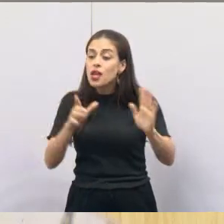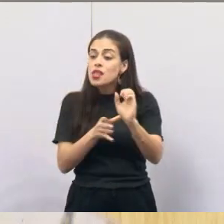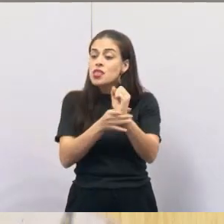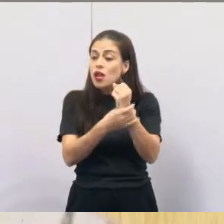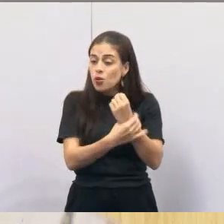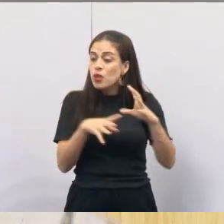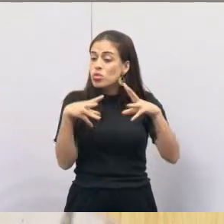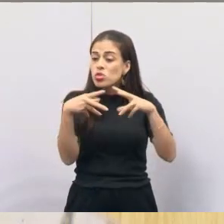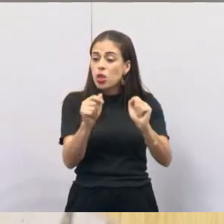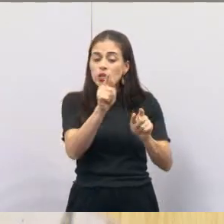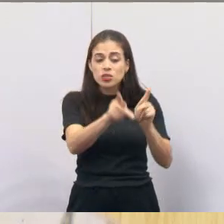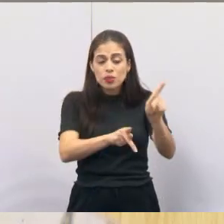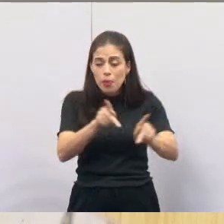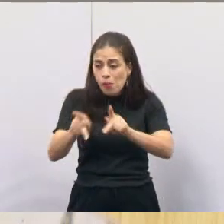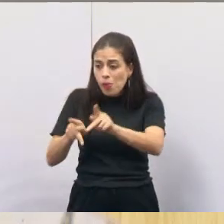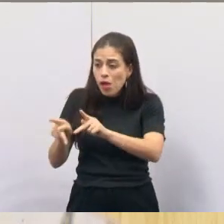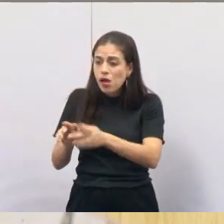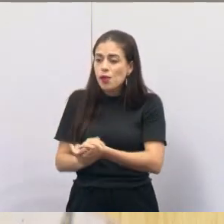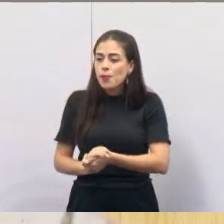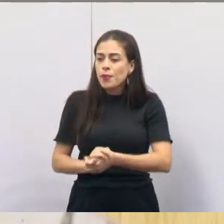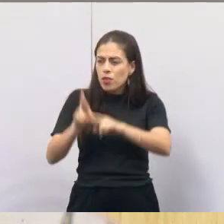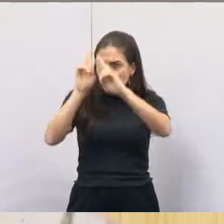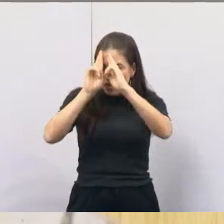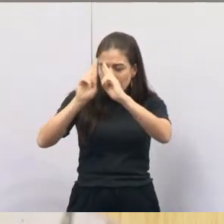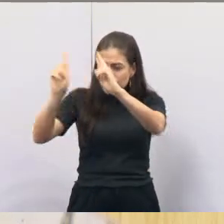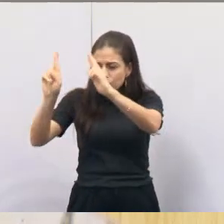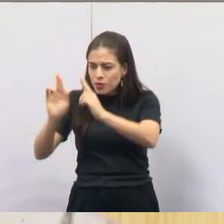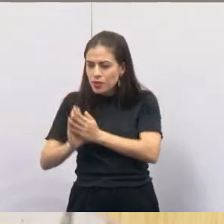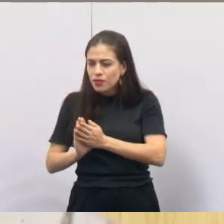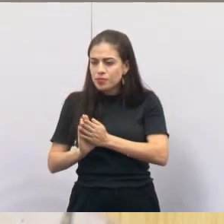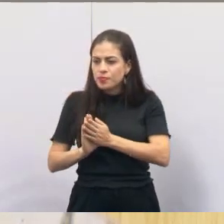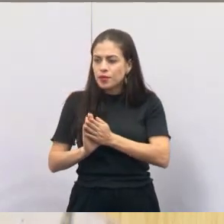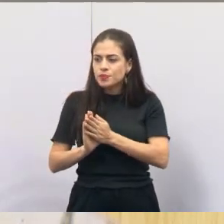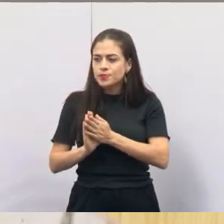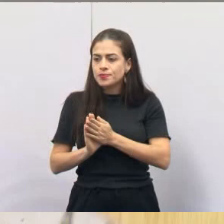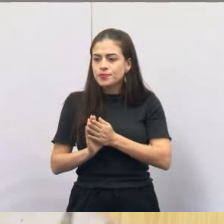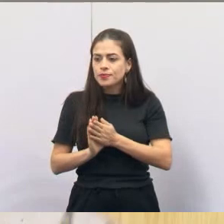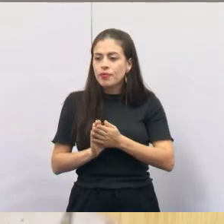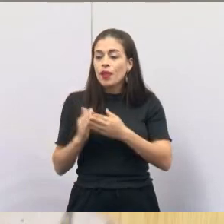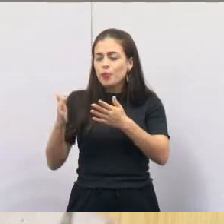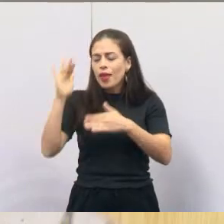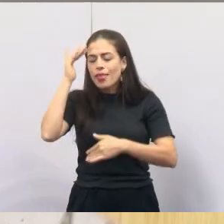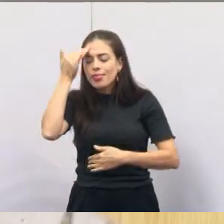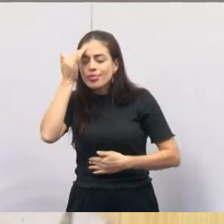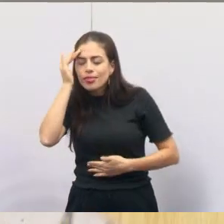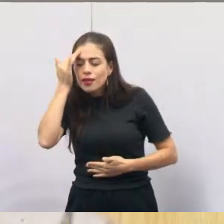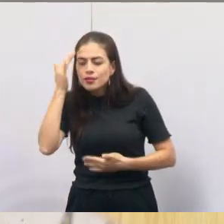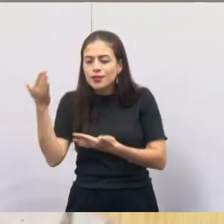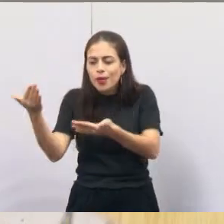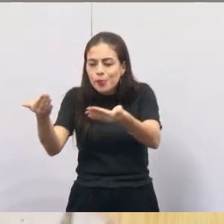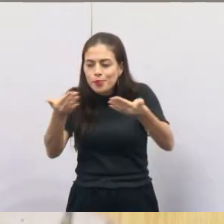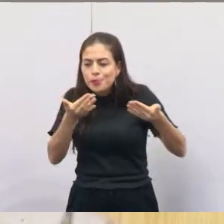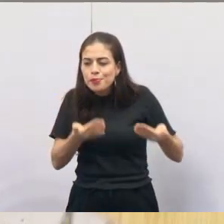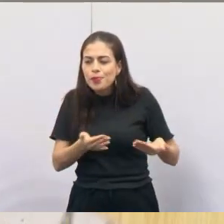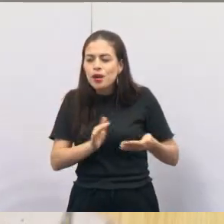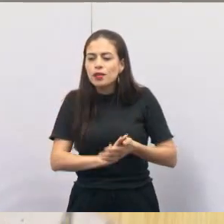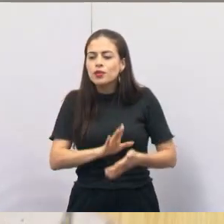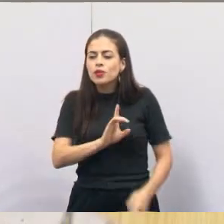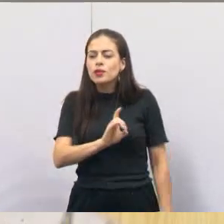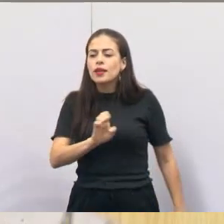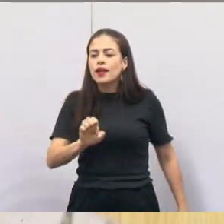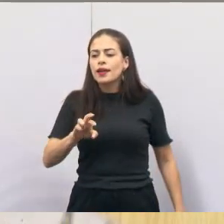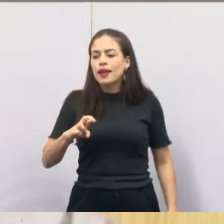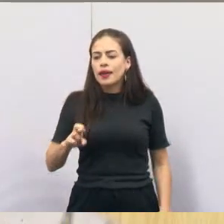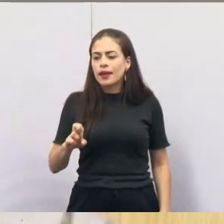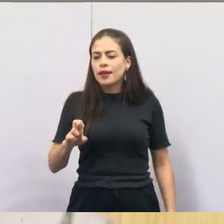toda a coletividade. Assim sendo, muito respeitosamente, recorremos à compreensão e aos préstimos do Departamento